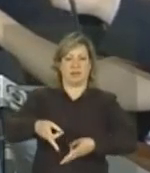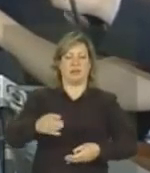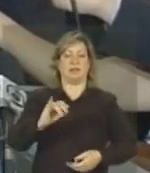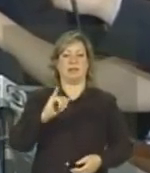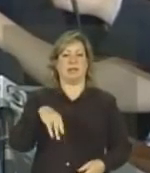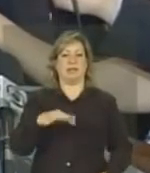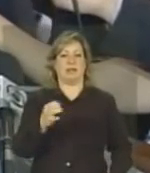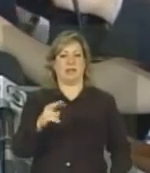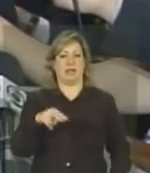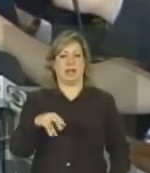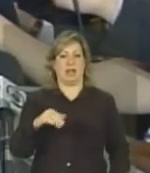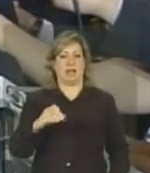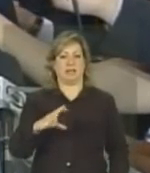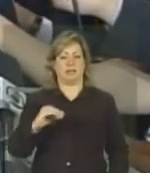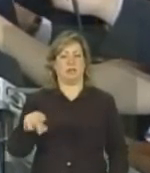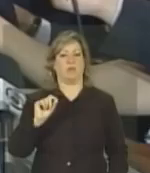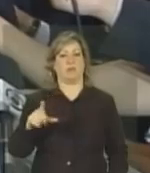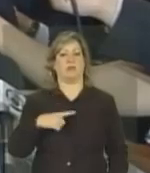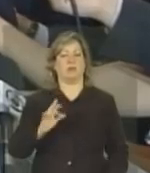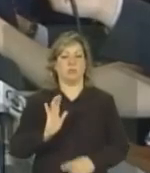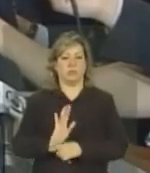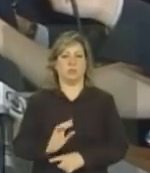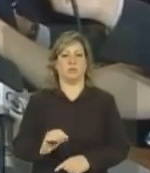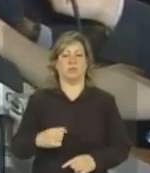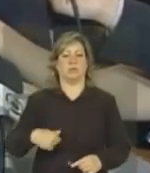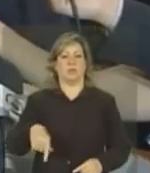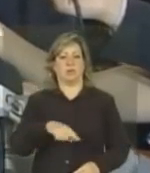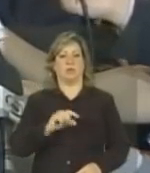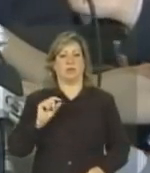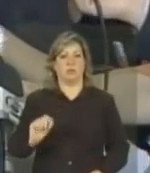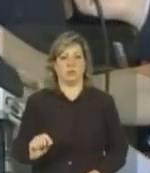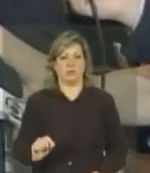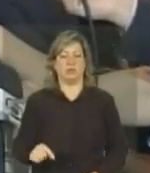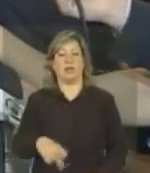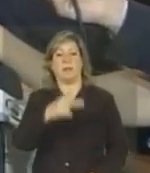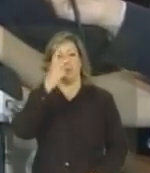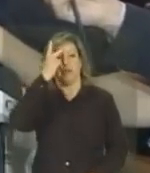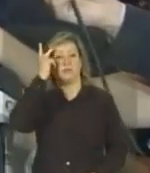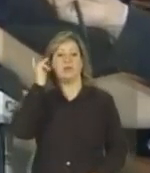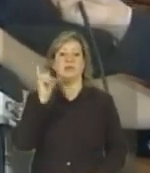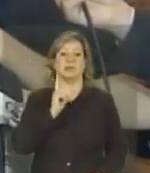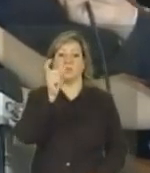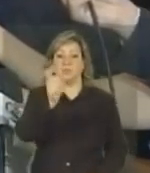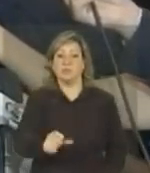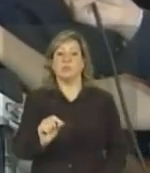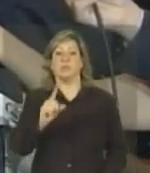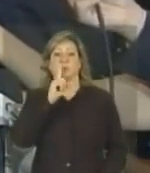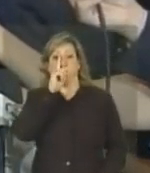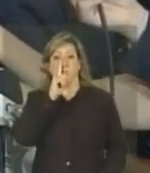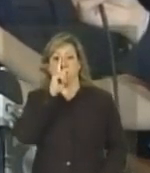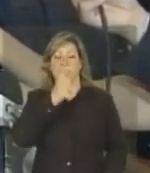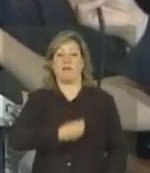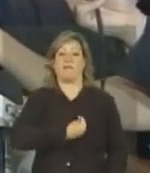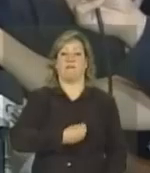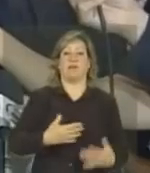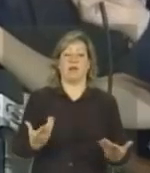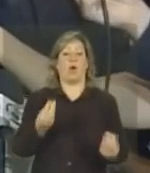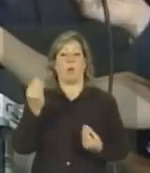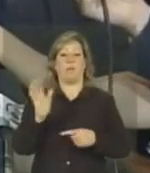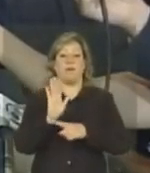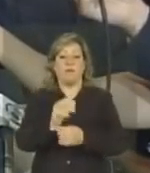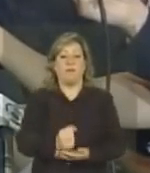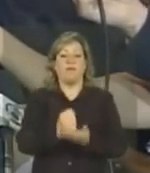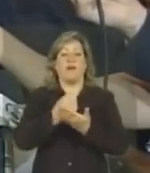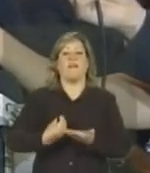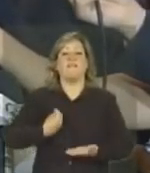seguido. Nós somos favoráveis à internação involuntária quando a pessoa corre risco de vida, como medida de proteção